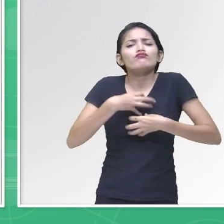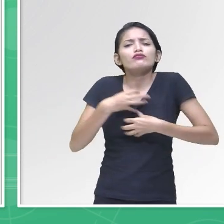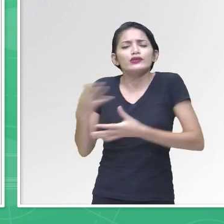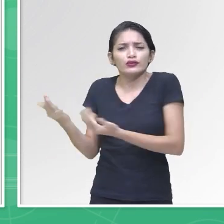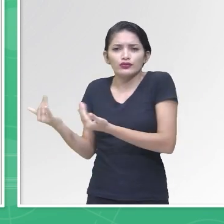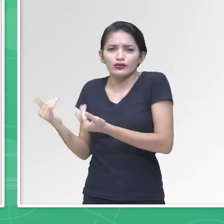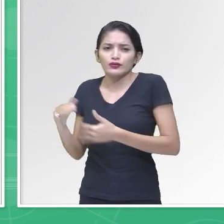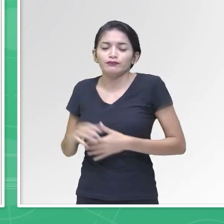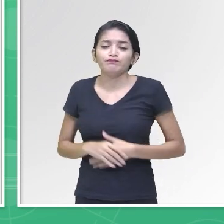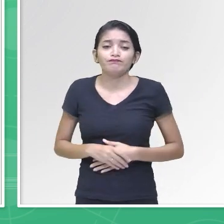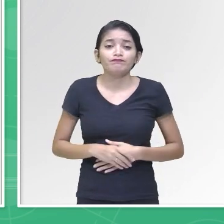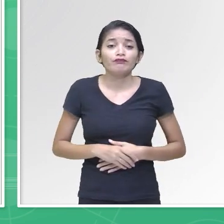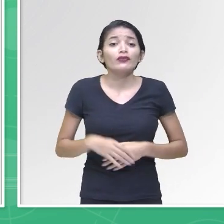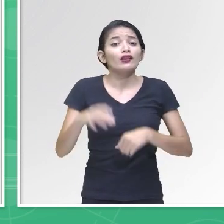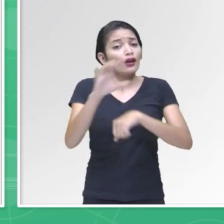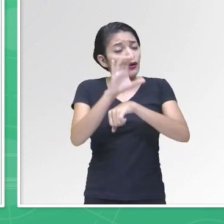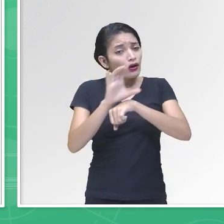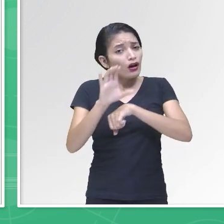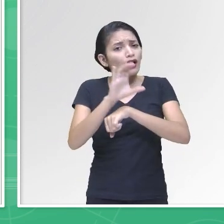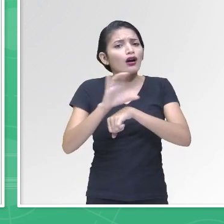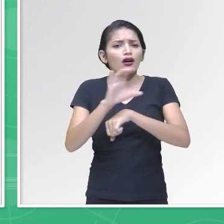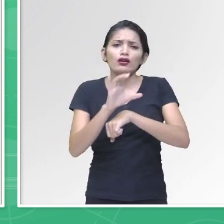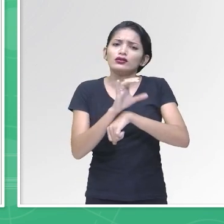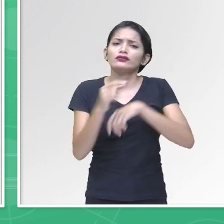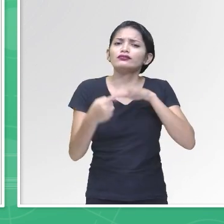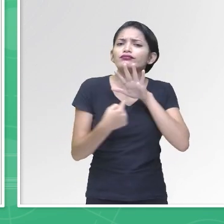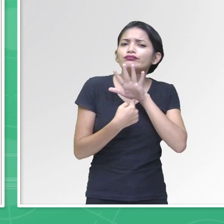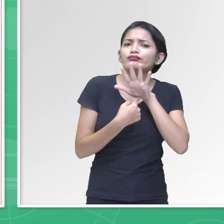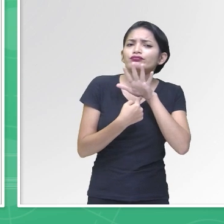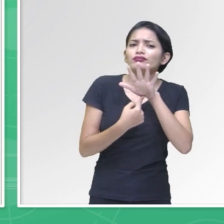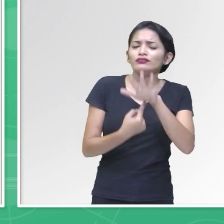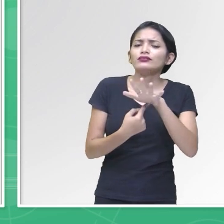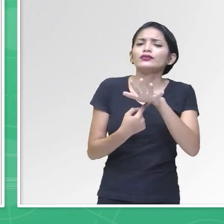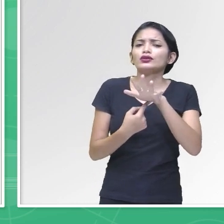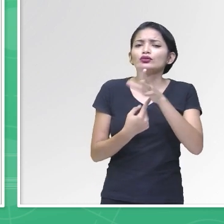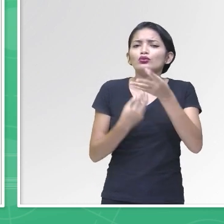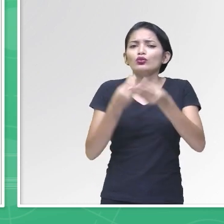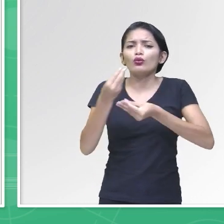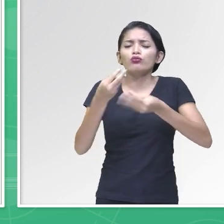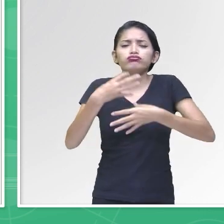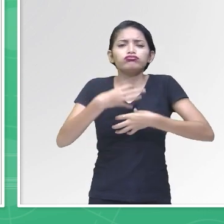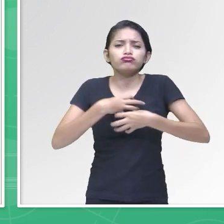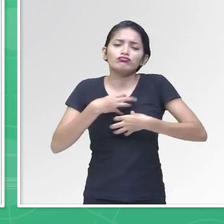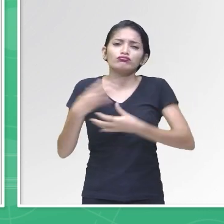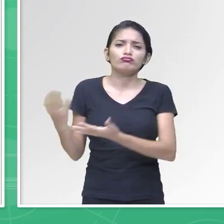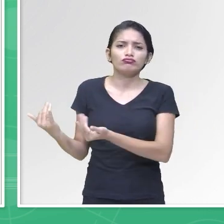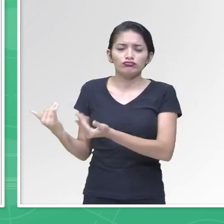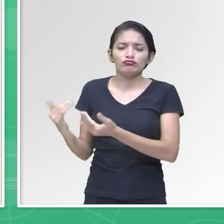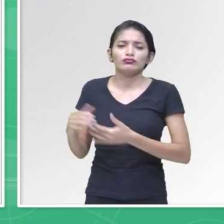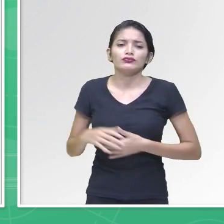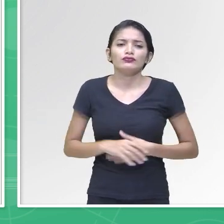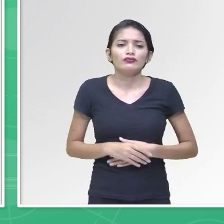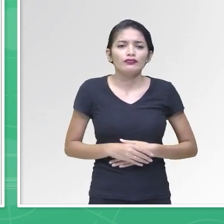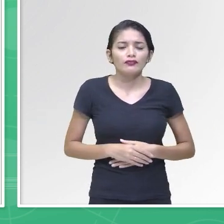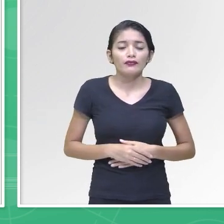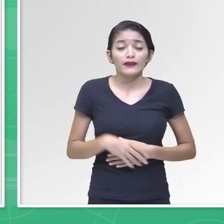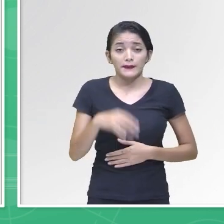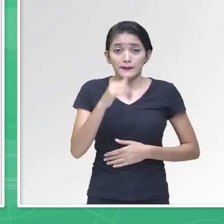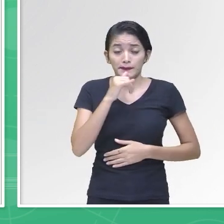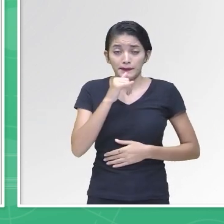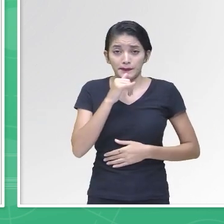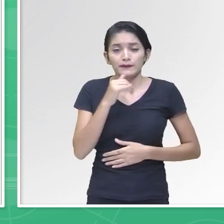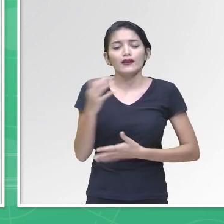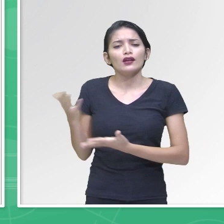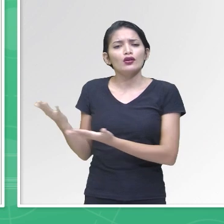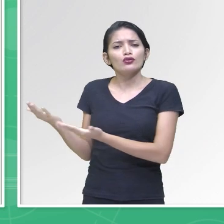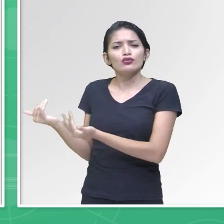a Constituição traz uma ambiguidade nessa condição juvenil. Por exemplo, vamos ver aí, os